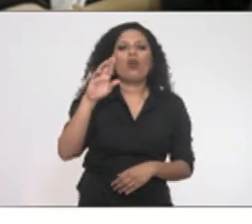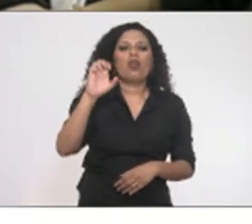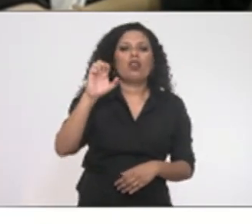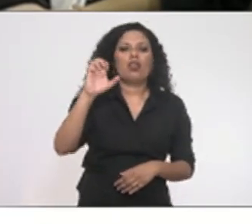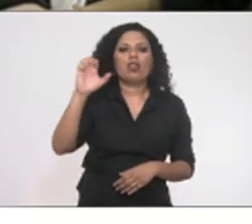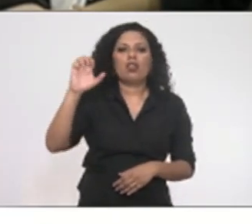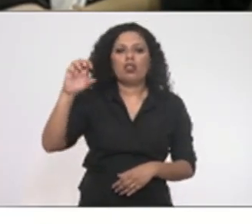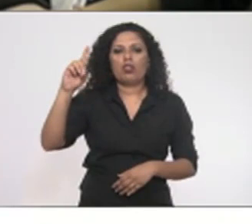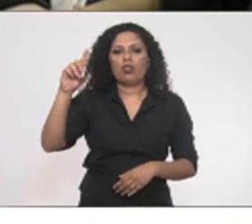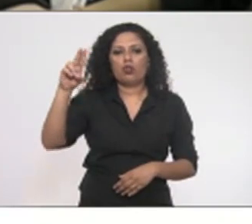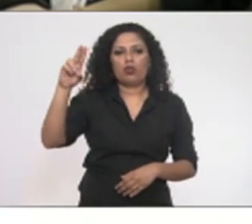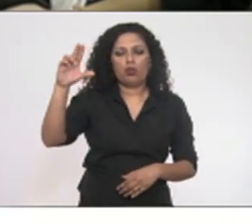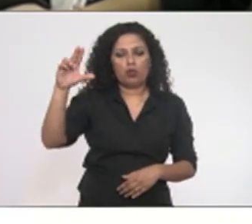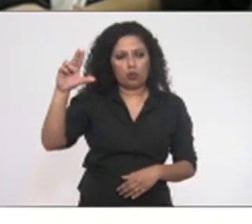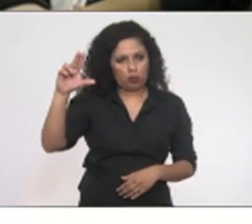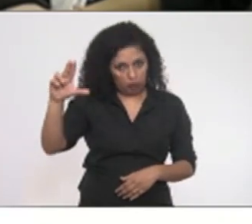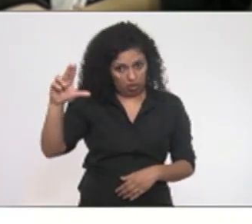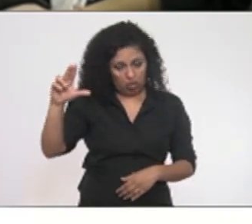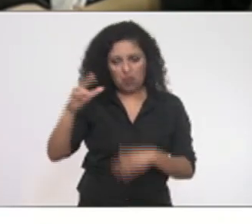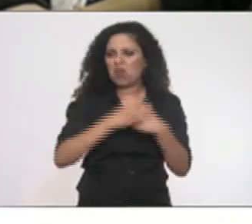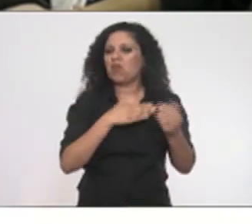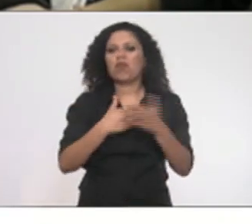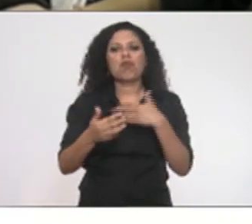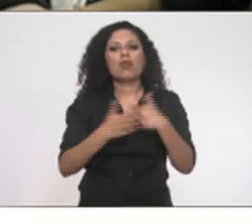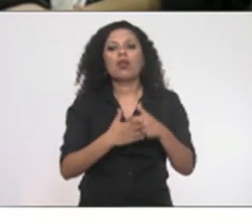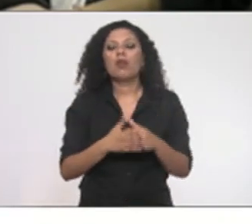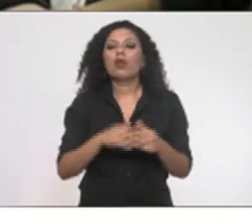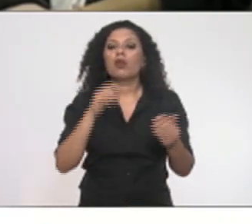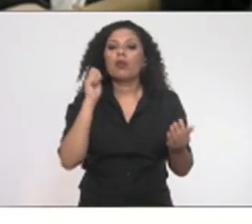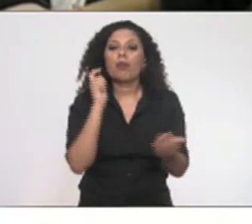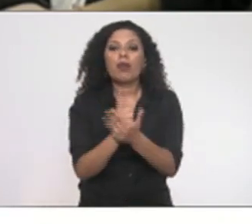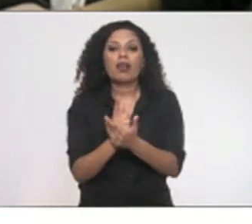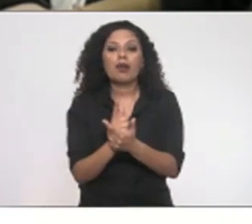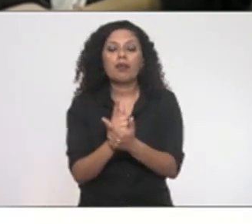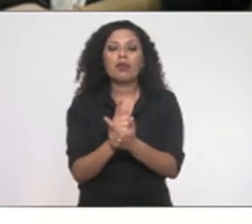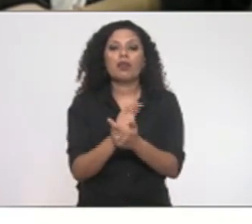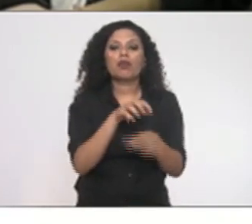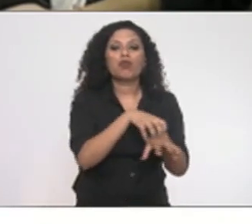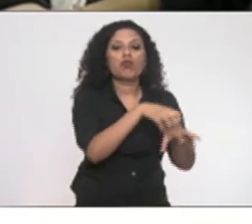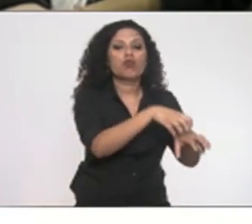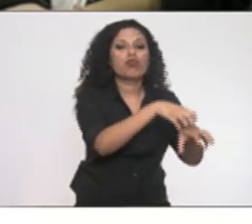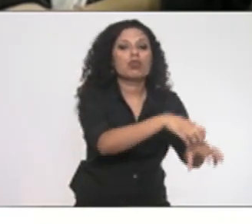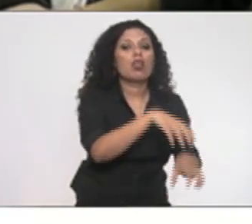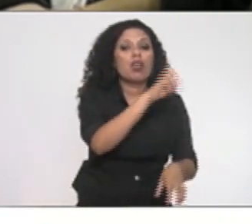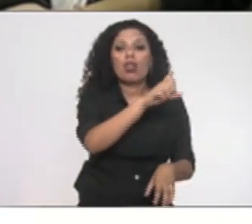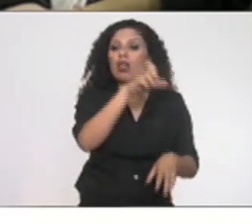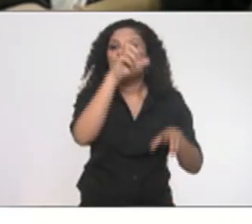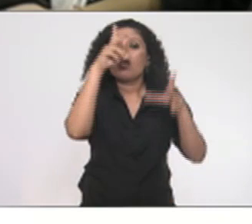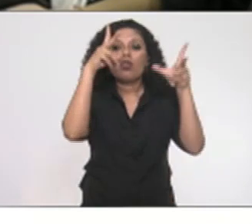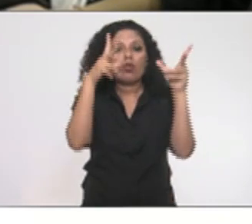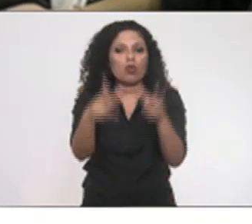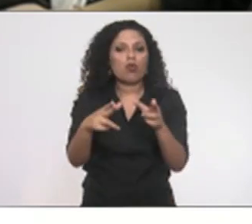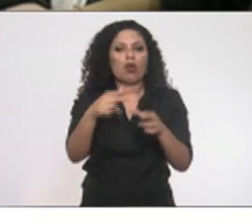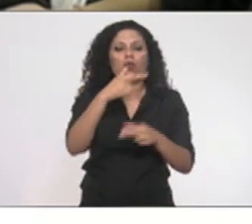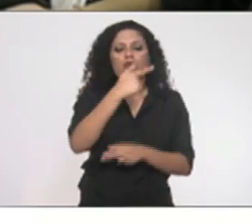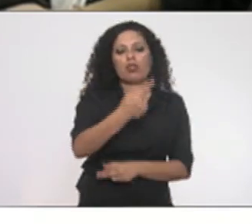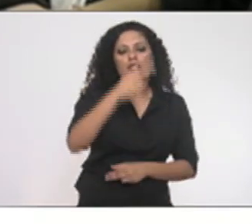por exemplo, a Leonel Brizola, outra térmica qualquer, e o custo desse transporte vai ser o mesmo de levar o gás de Cabiúnas